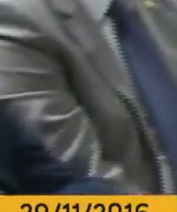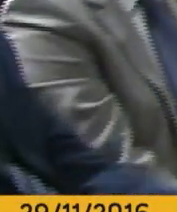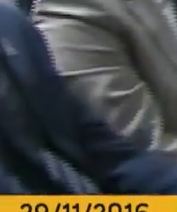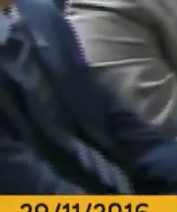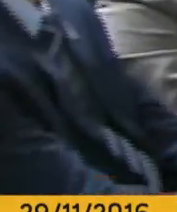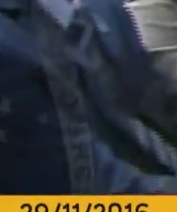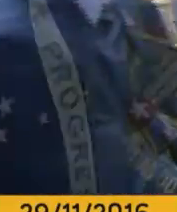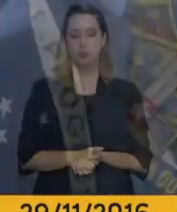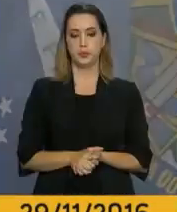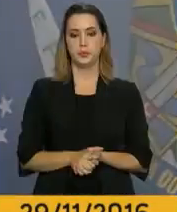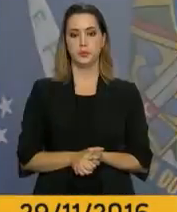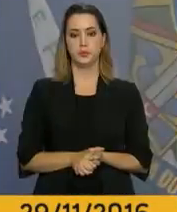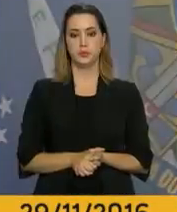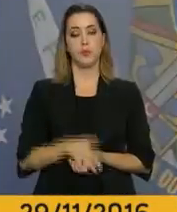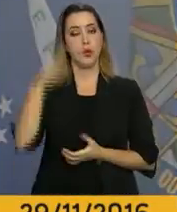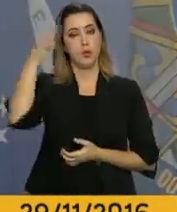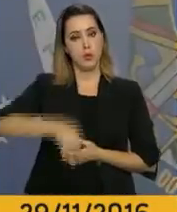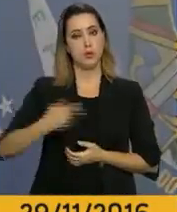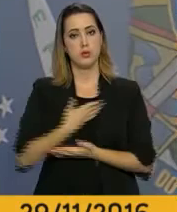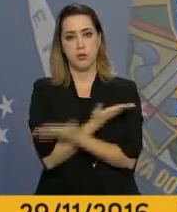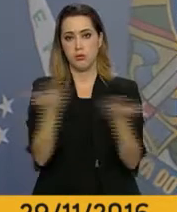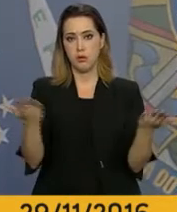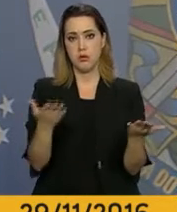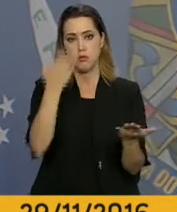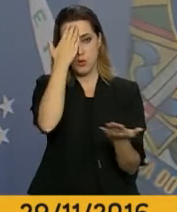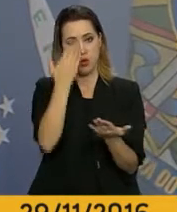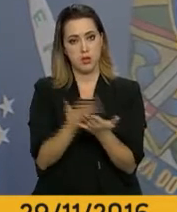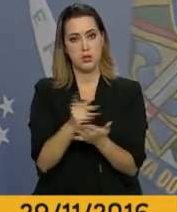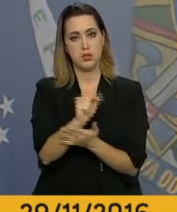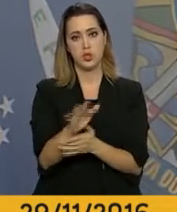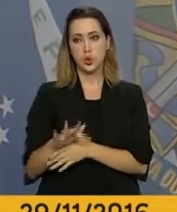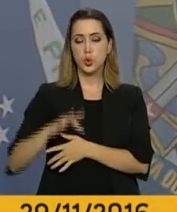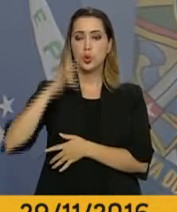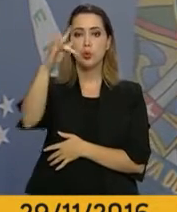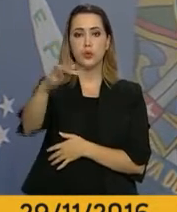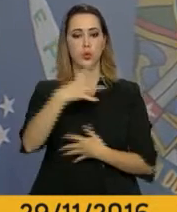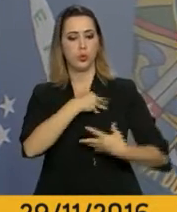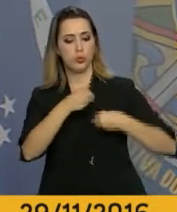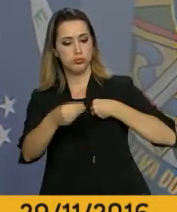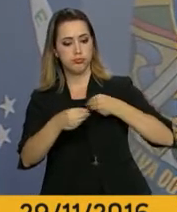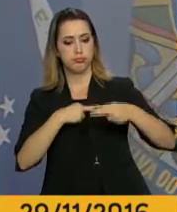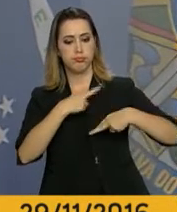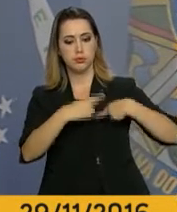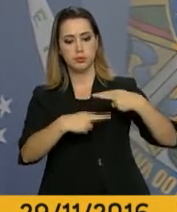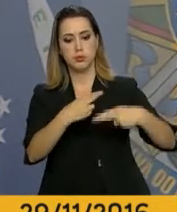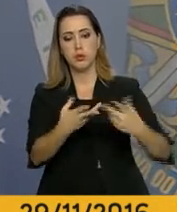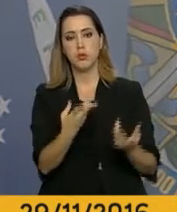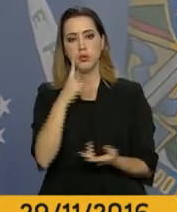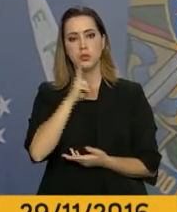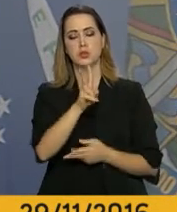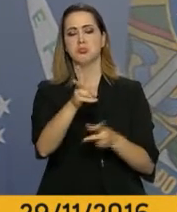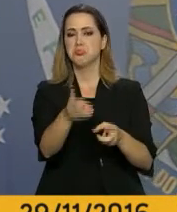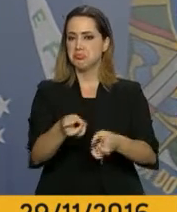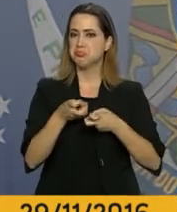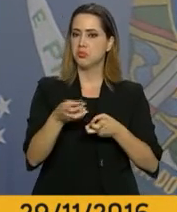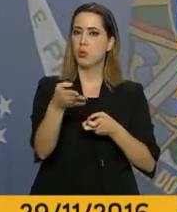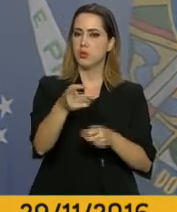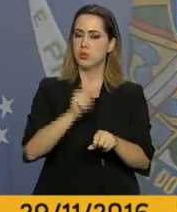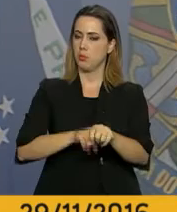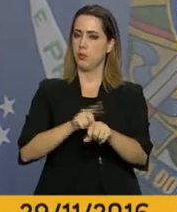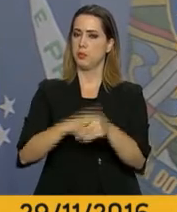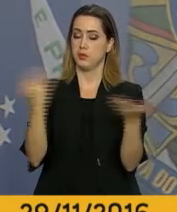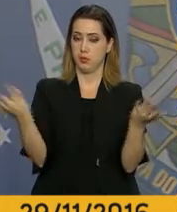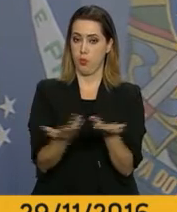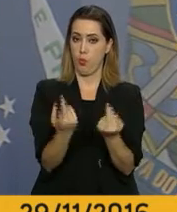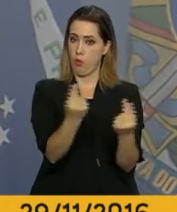eu tenho certeza meus amigos que gerações futuras é reconheceram momentos como este que